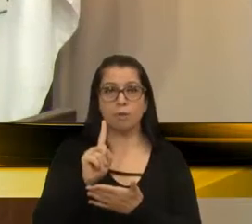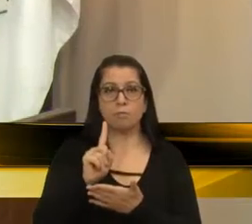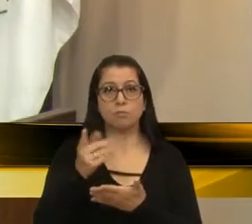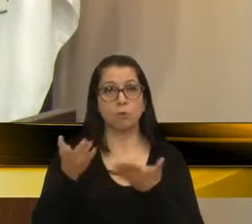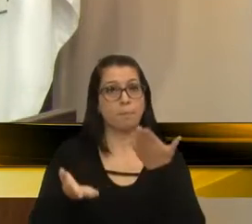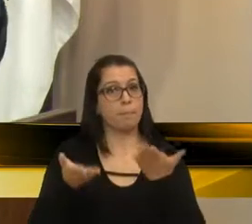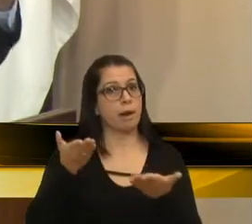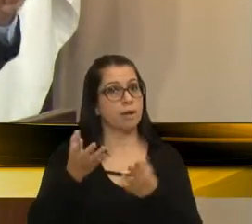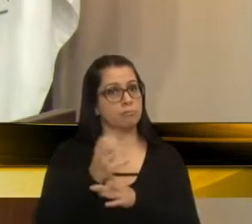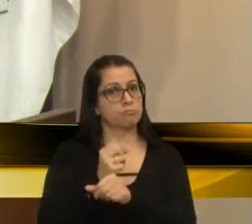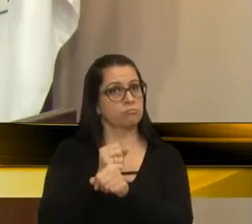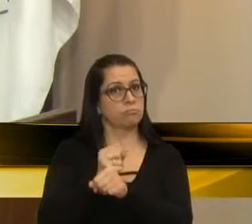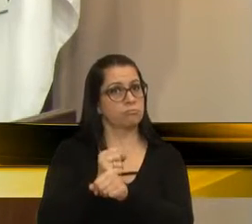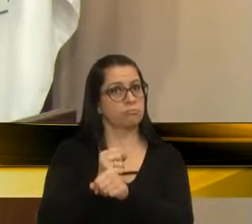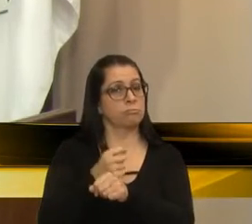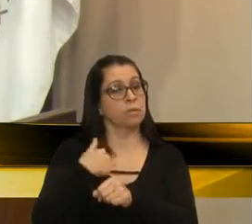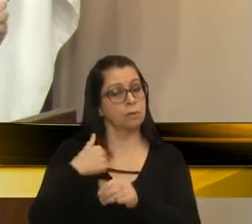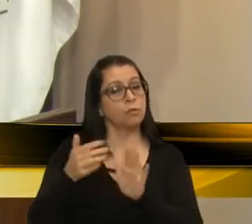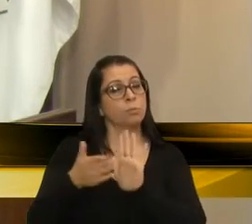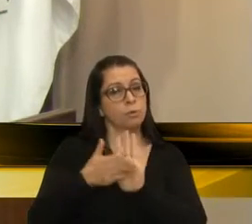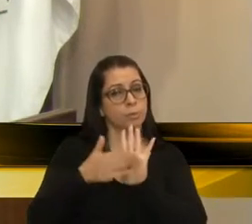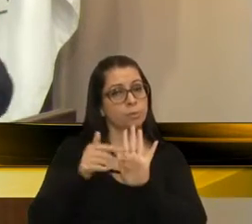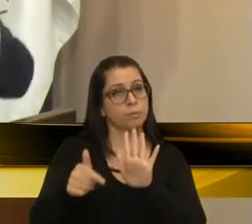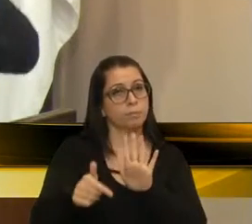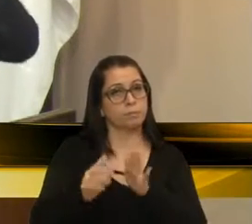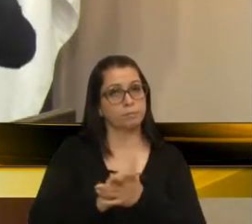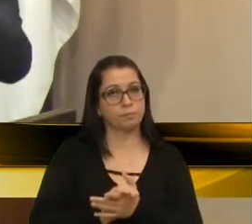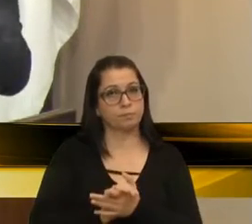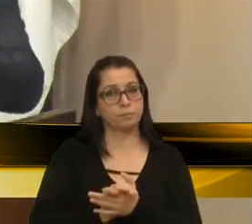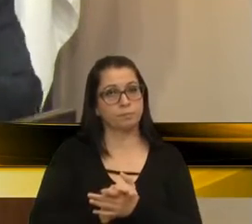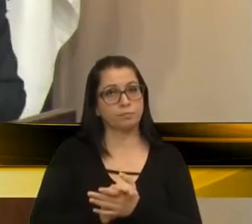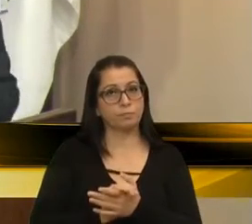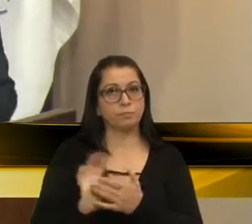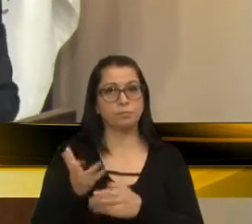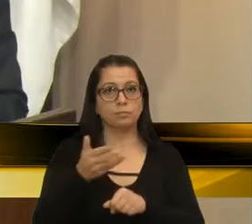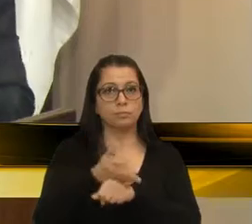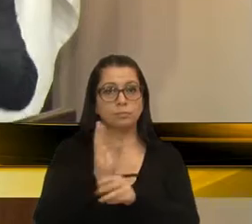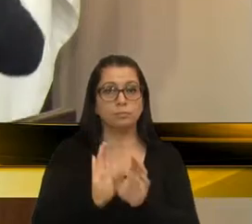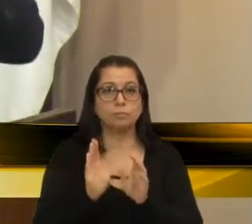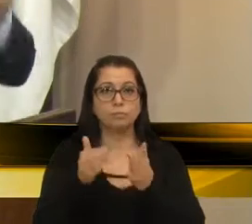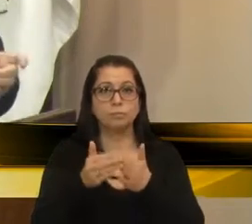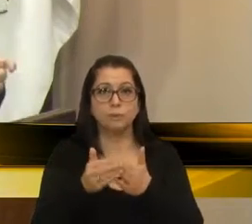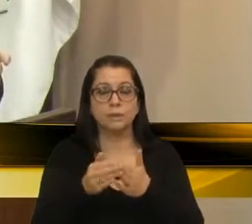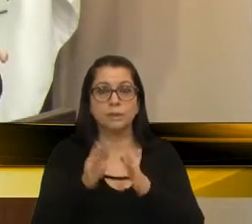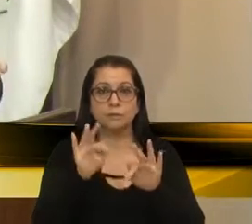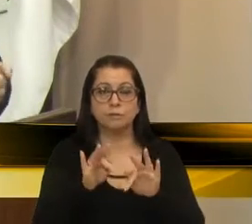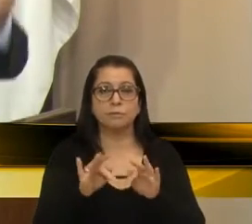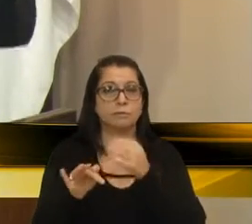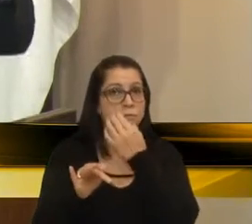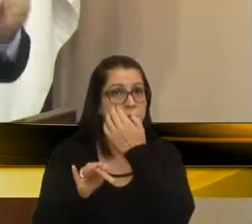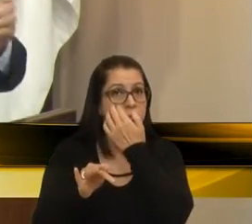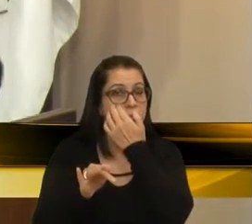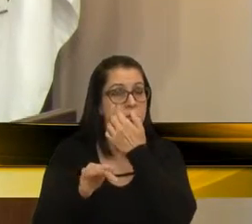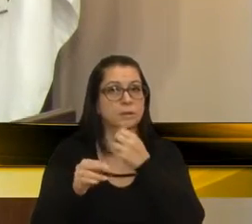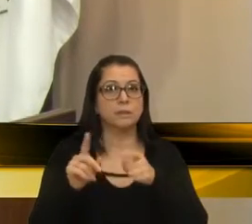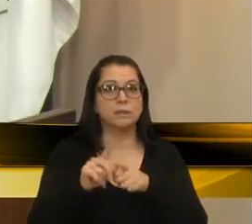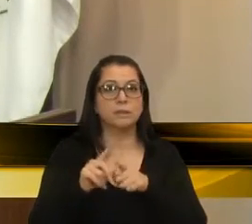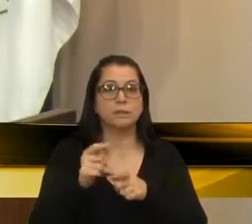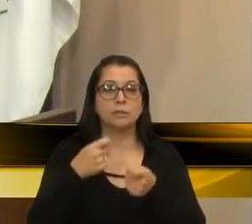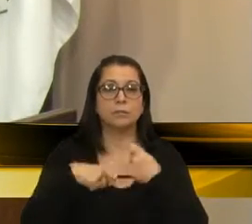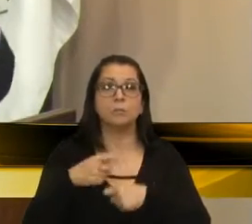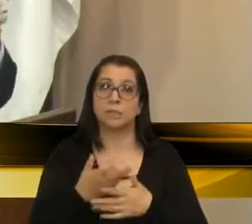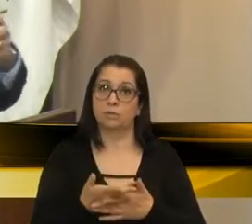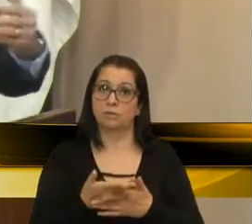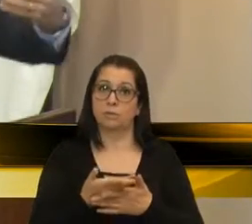balanço. Eu vou propor, esse vereador vai propor aos membros da comissão que esgotemos a via